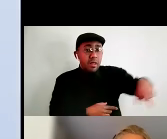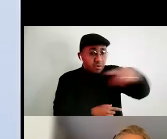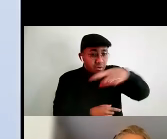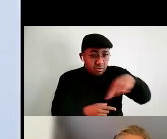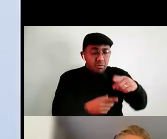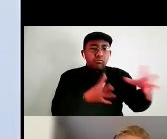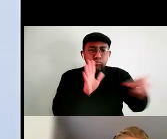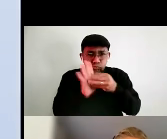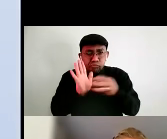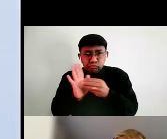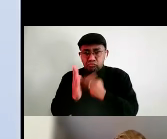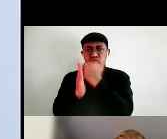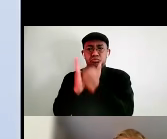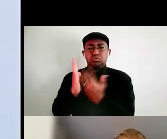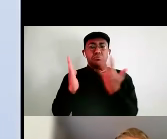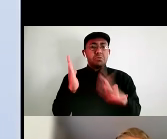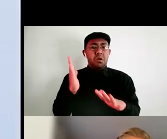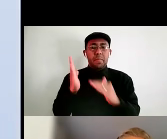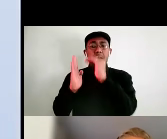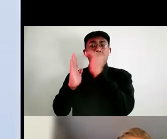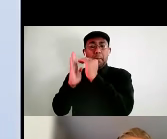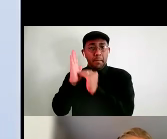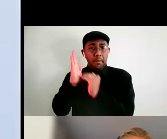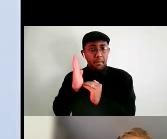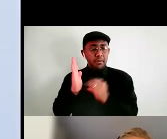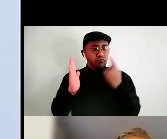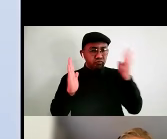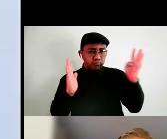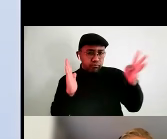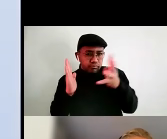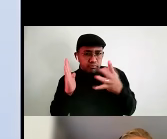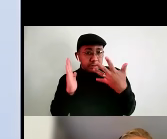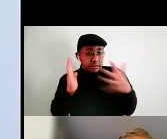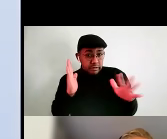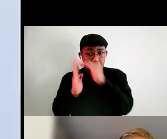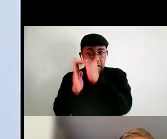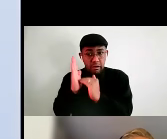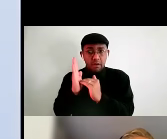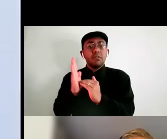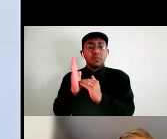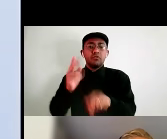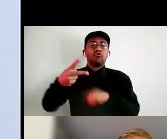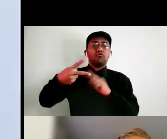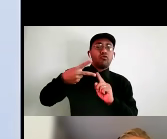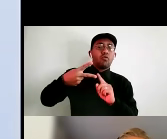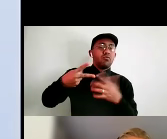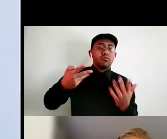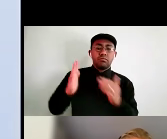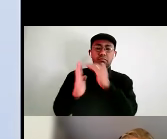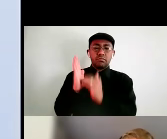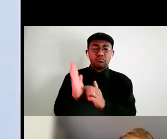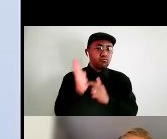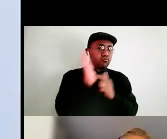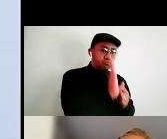eventos específicos. Por isso, a Organização Mundial da Saúde indica que o risco deve ser consultado